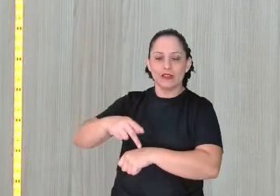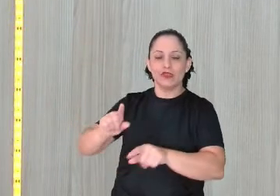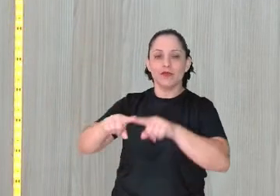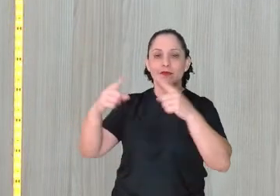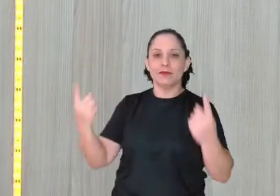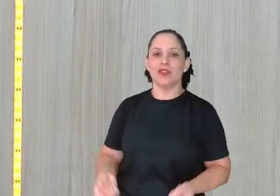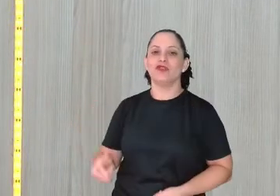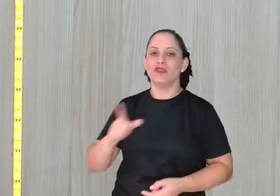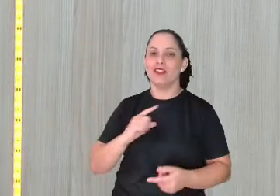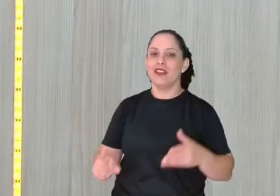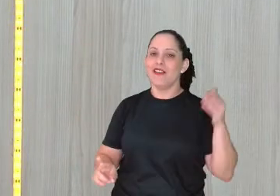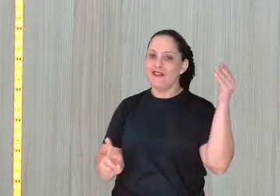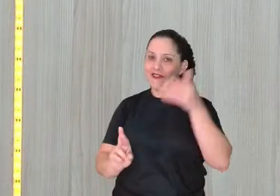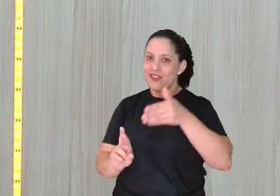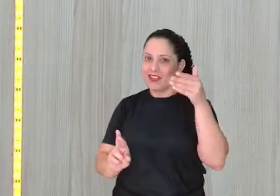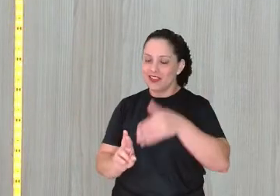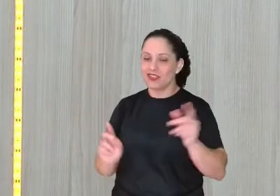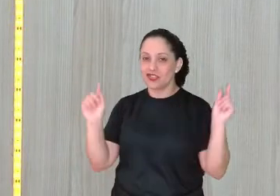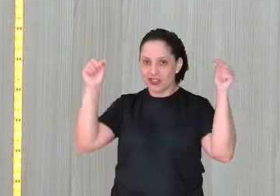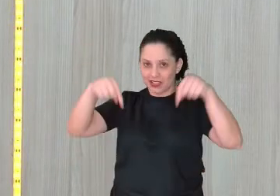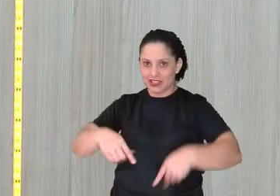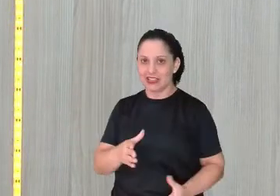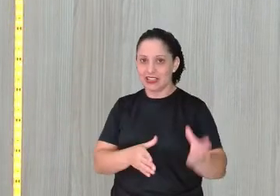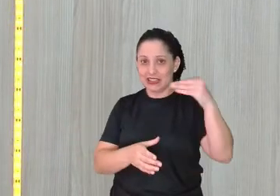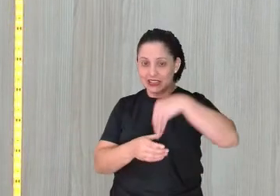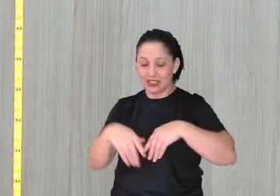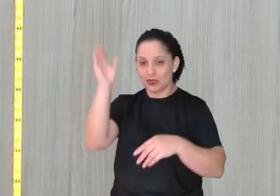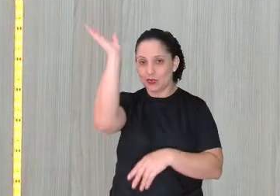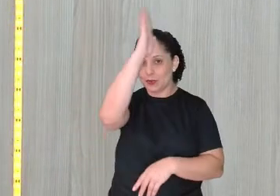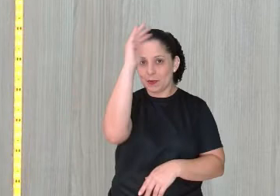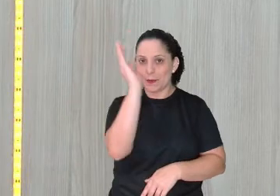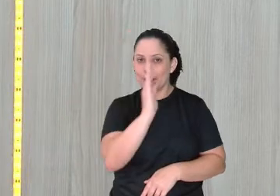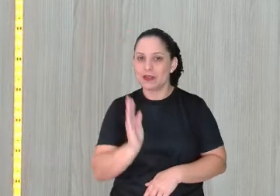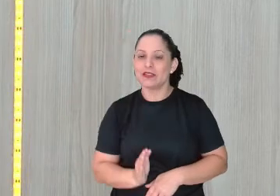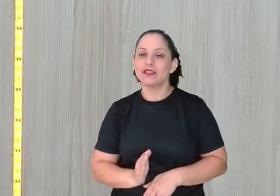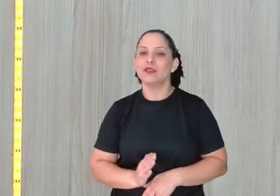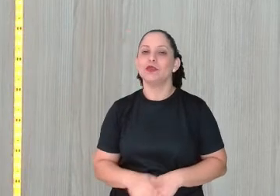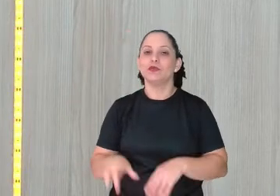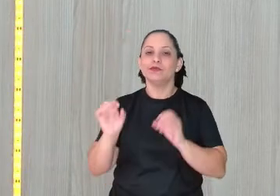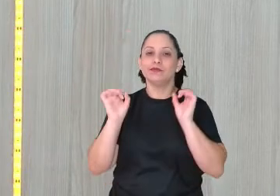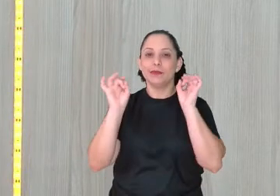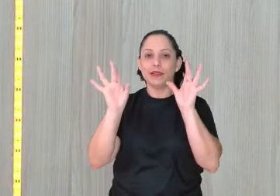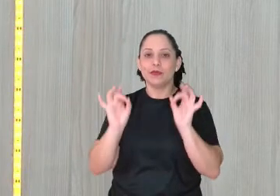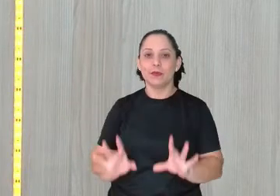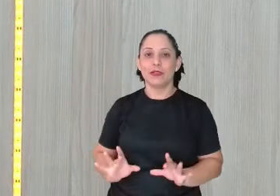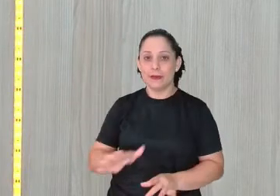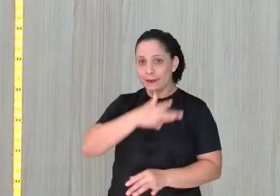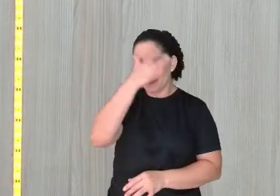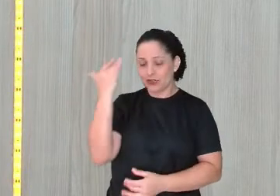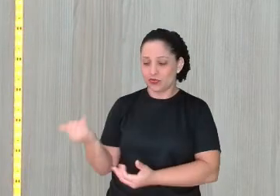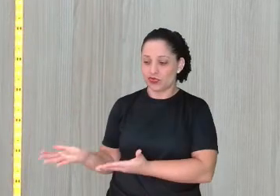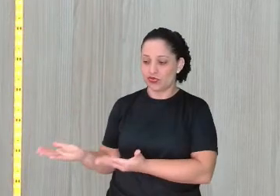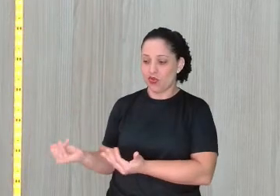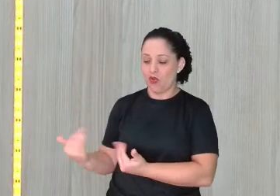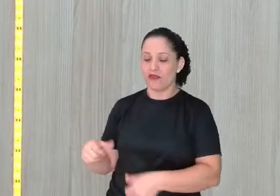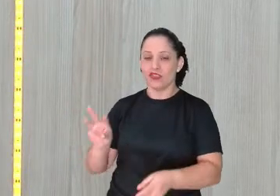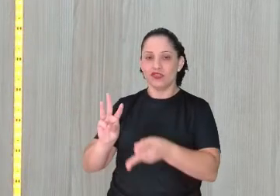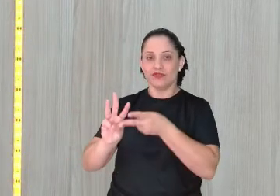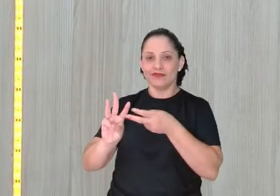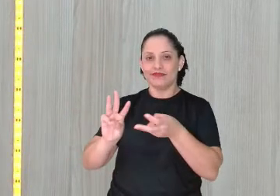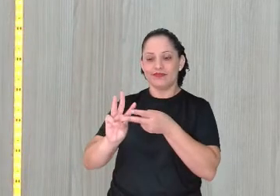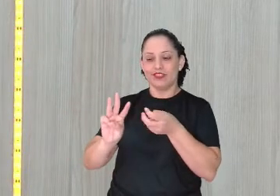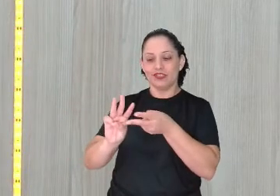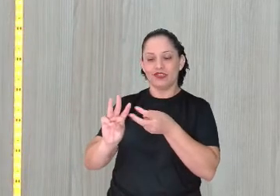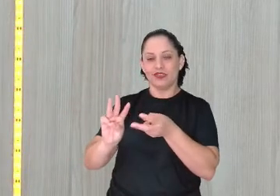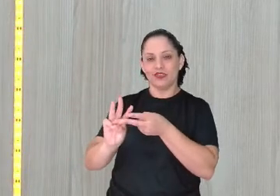também tem referências, né, aqui no nosso Brasil, inclusive jovens lideranças dos povos indígenas, por